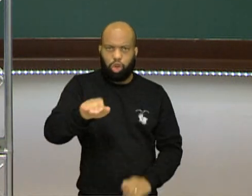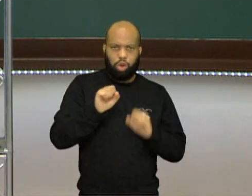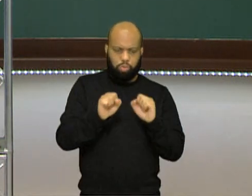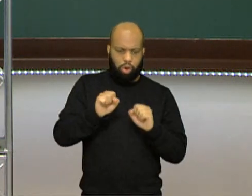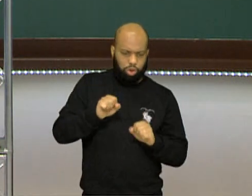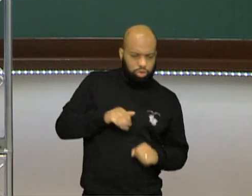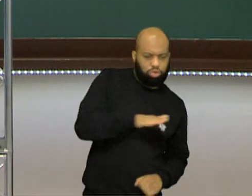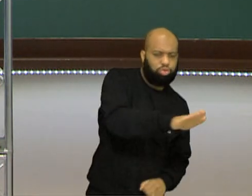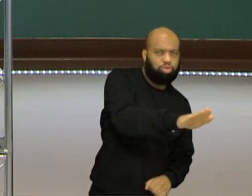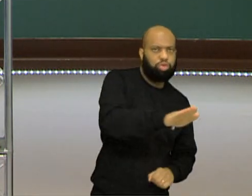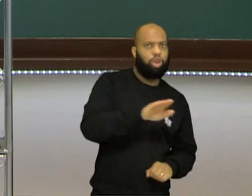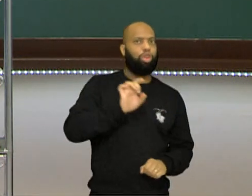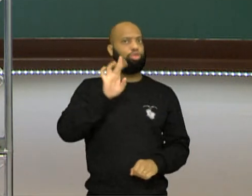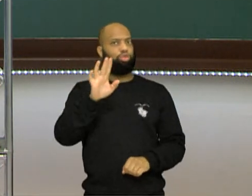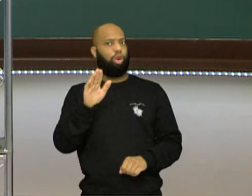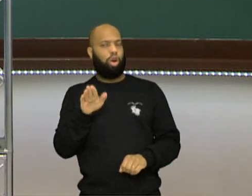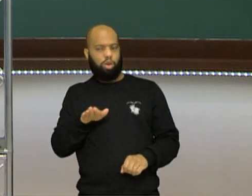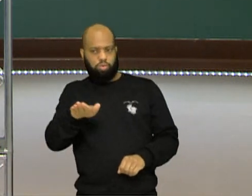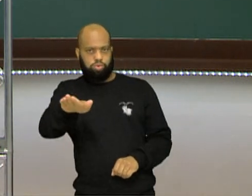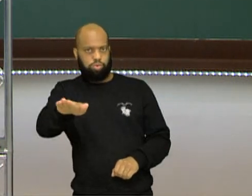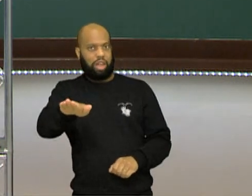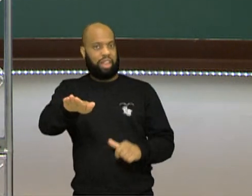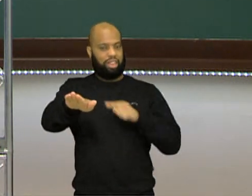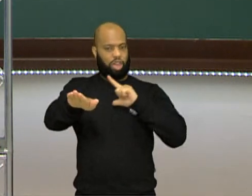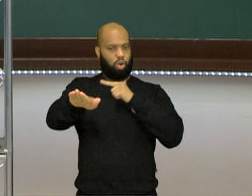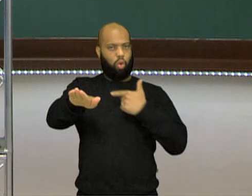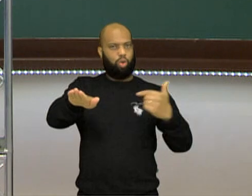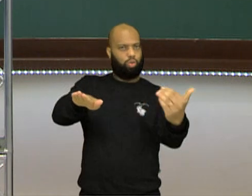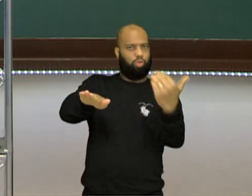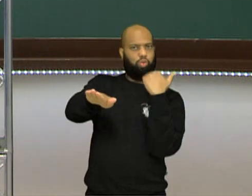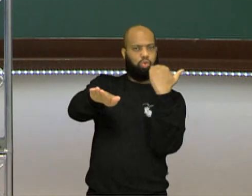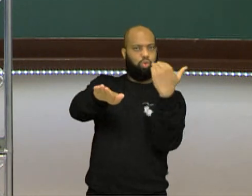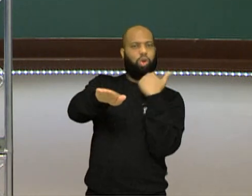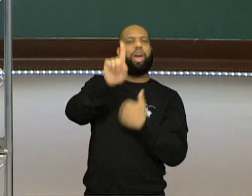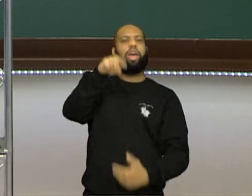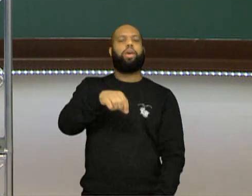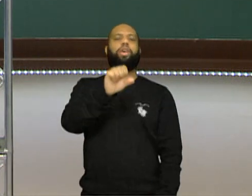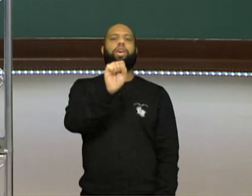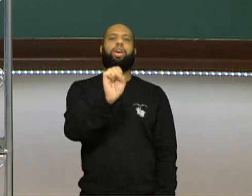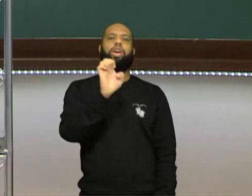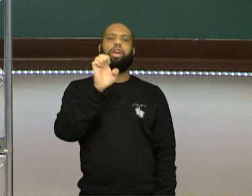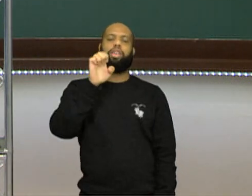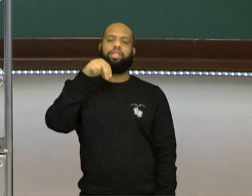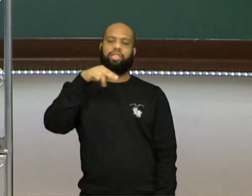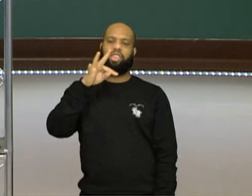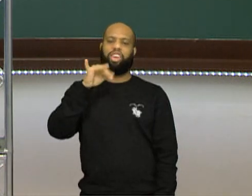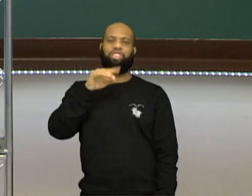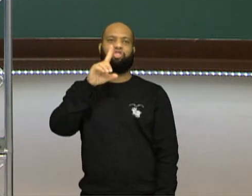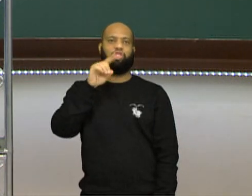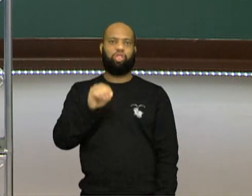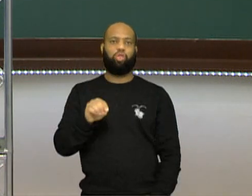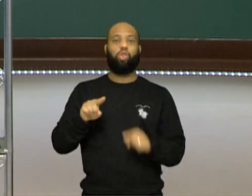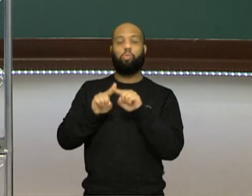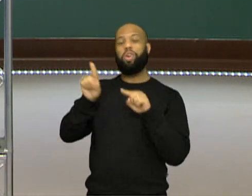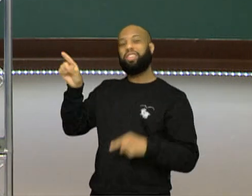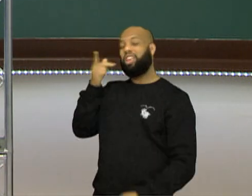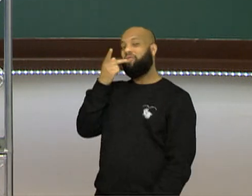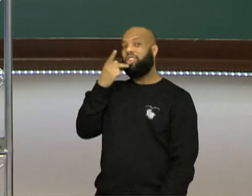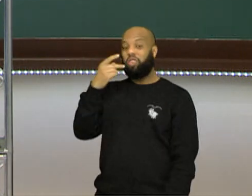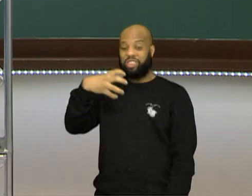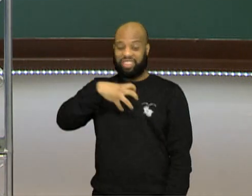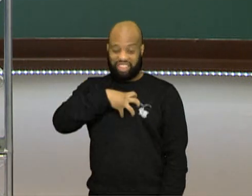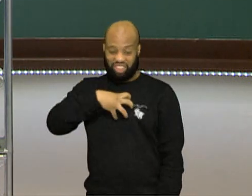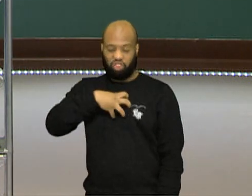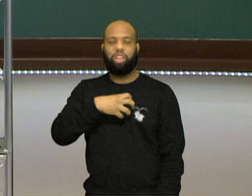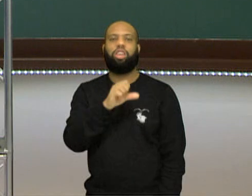aqui, a brincadeira que é feita na campanha aqui desse trânsito é justamente isso, né? O